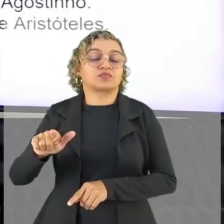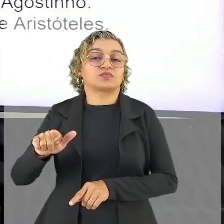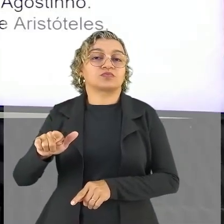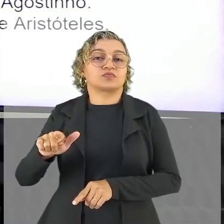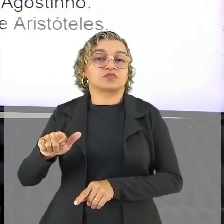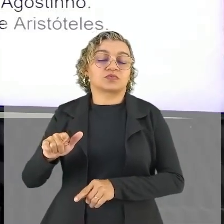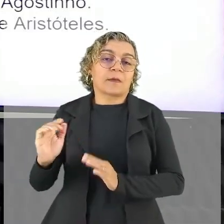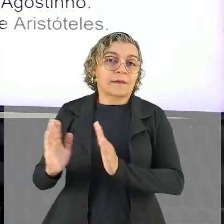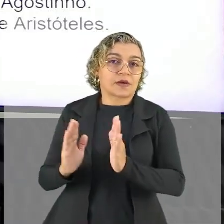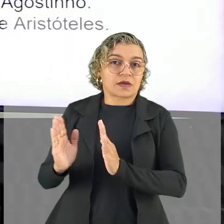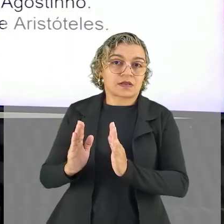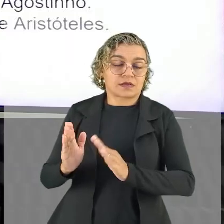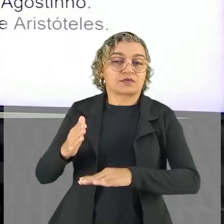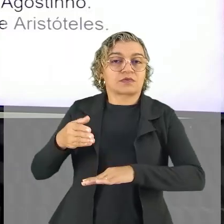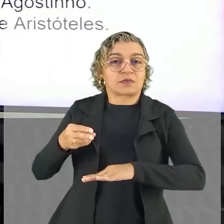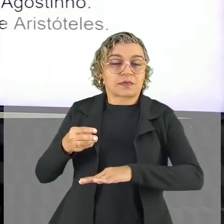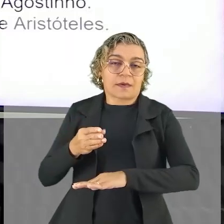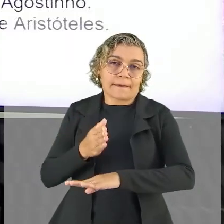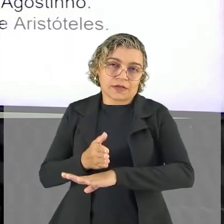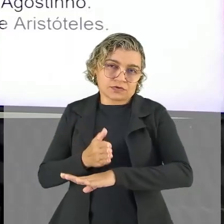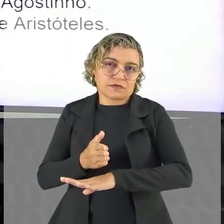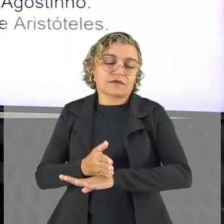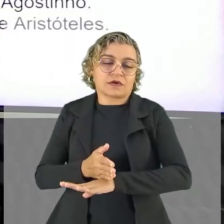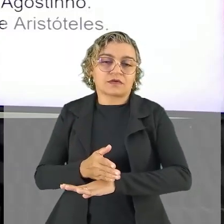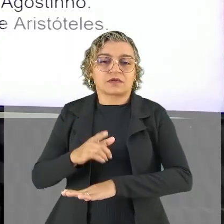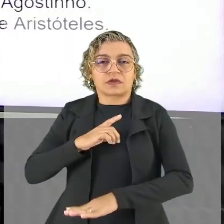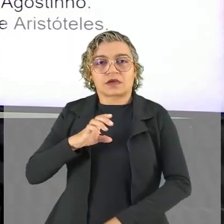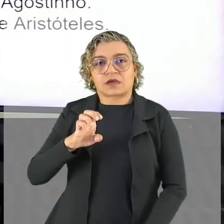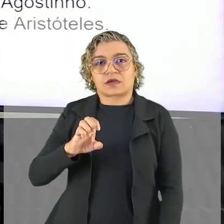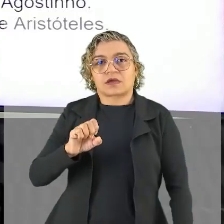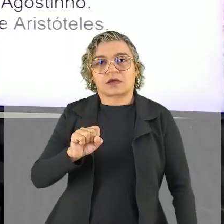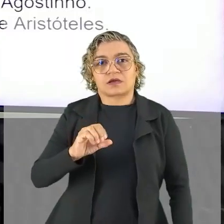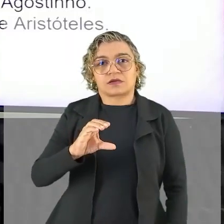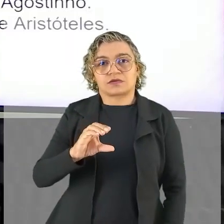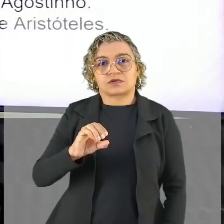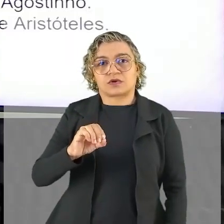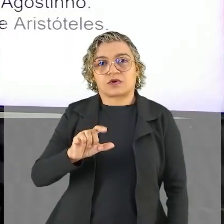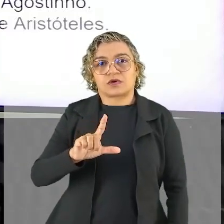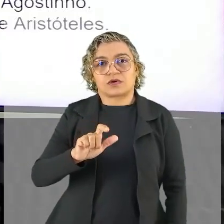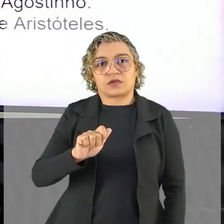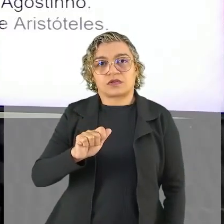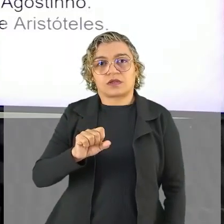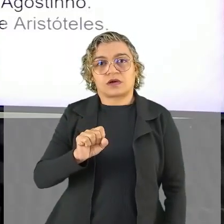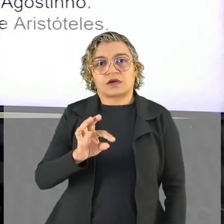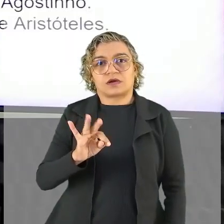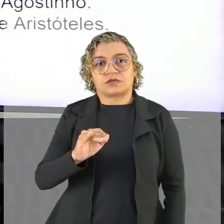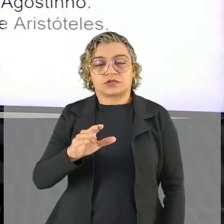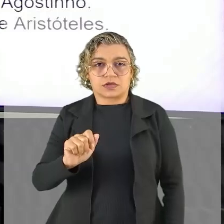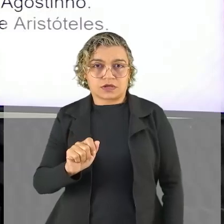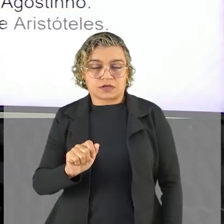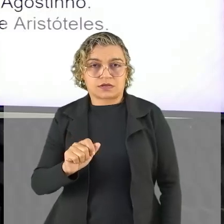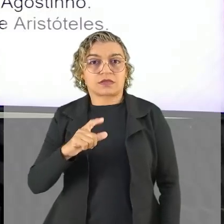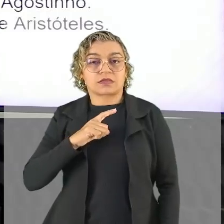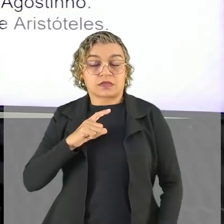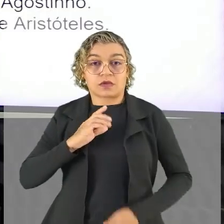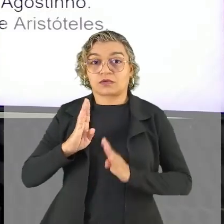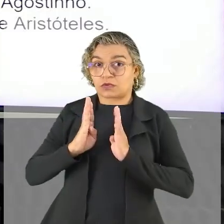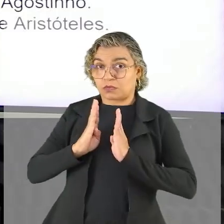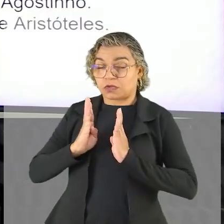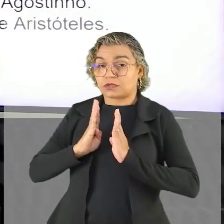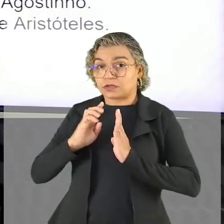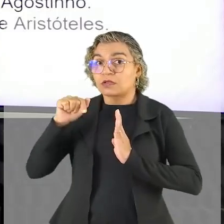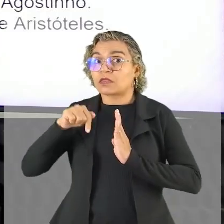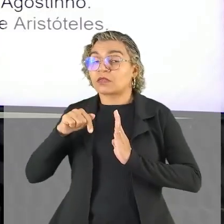no período medieval chamado escolástica, como a gente já viu, e vai ser defendido pelo Tomás de Aquino. O Tomás de Aquino, ele vai ter